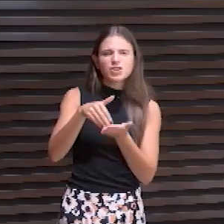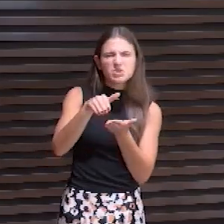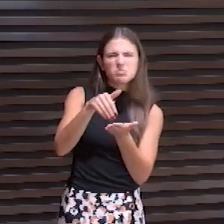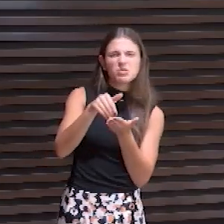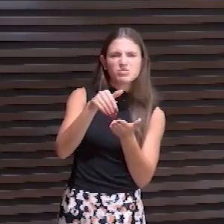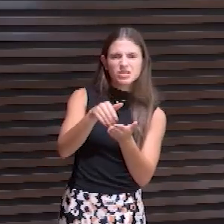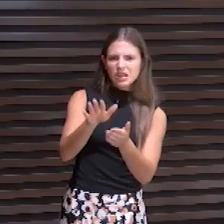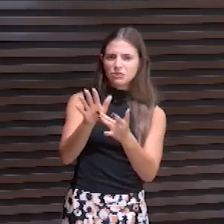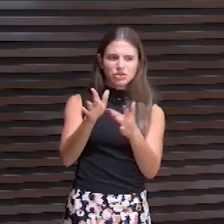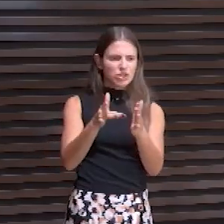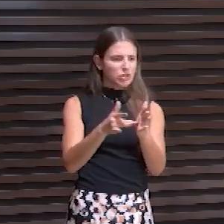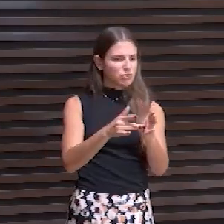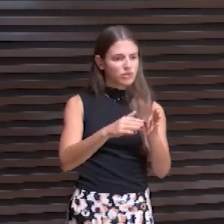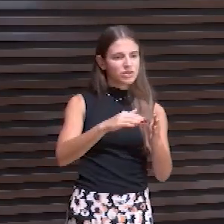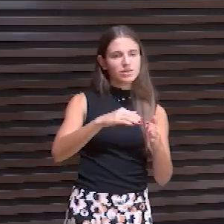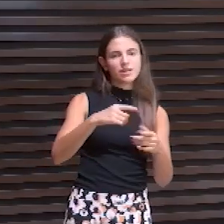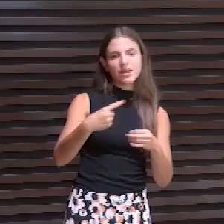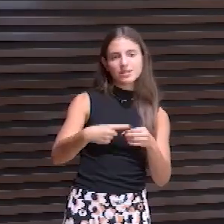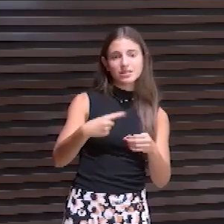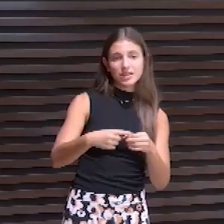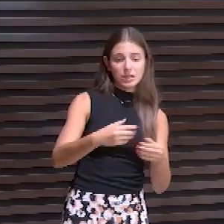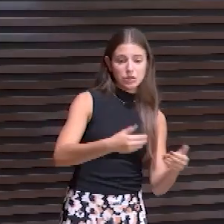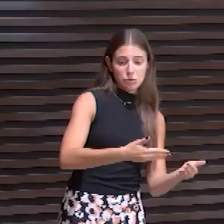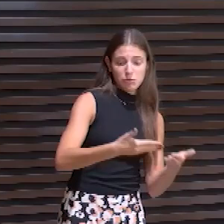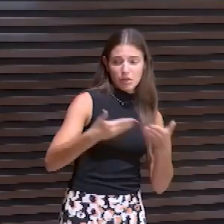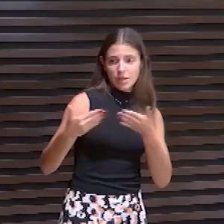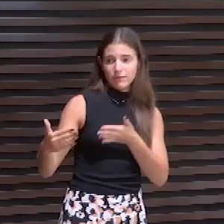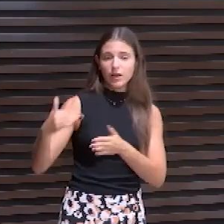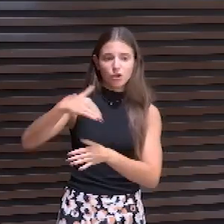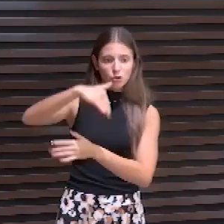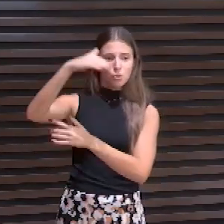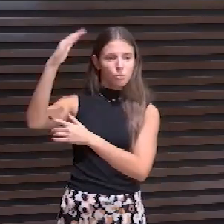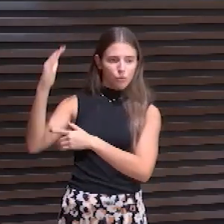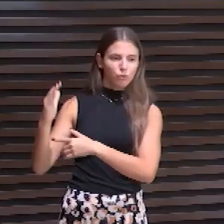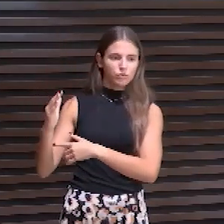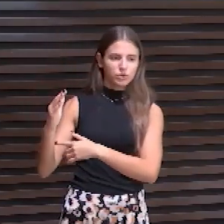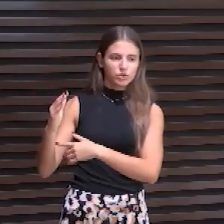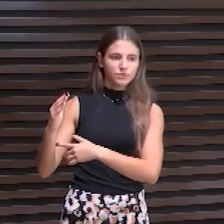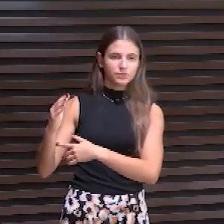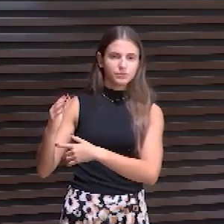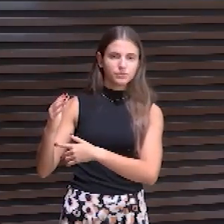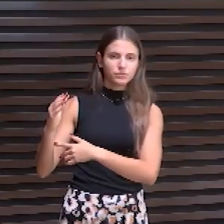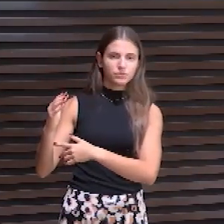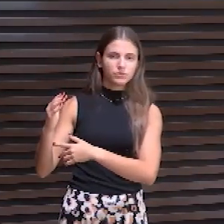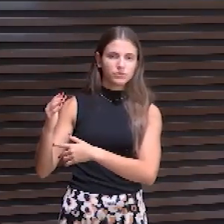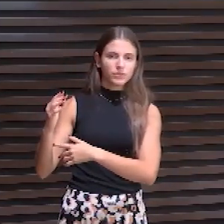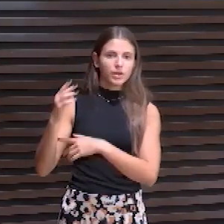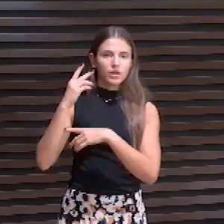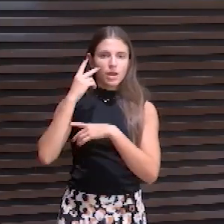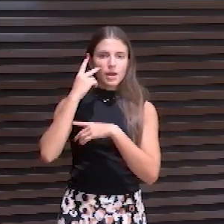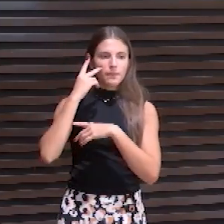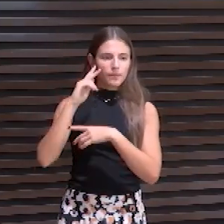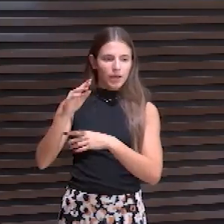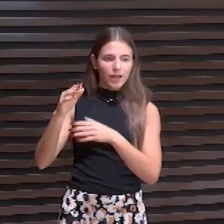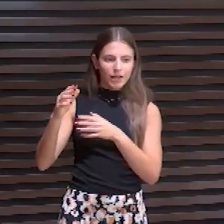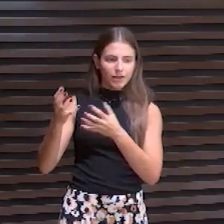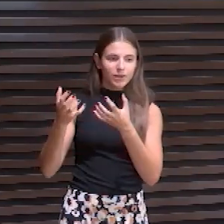levaram até o cimo do monte, sobre o qual estava edificada, para de lá o precipitarem abaixo.